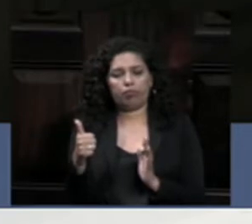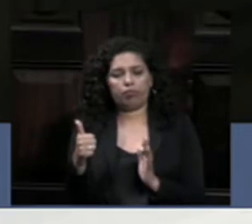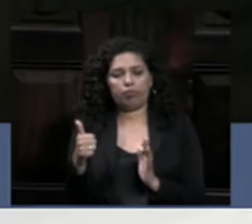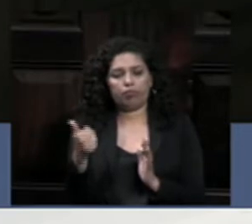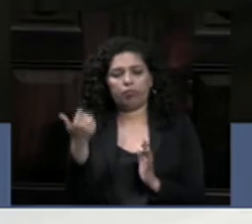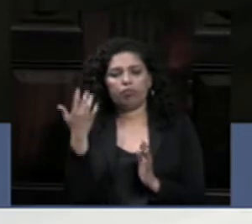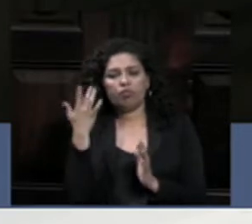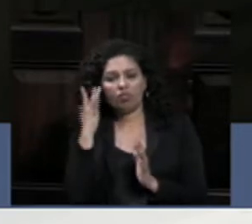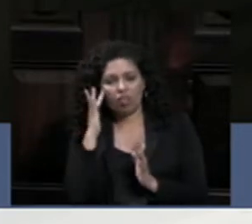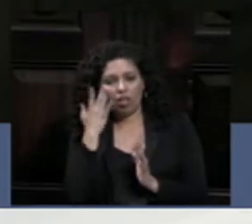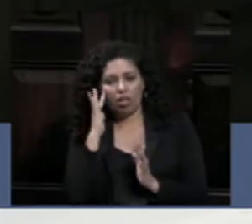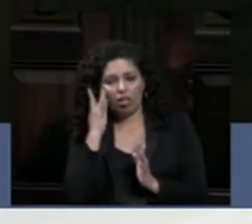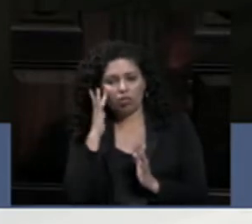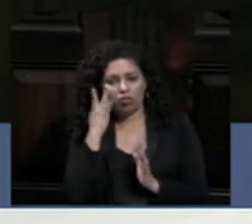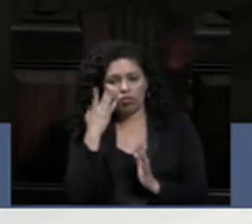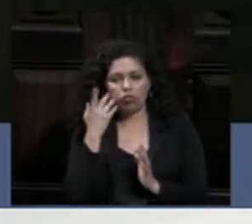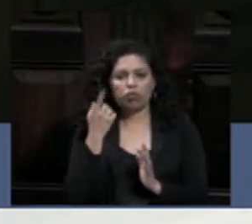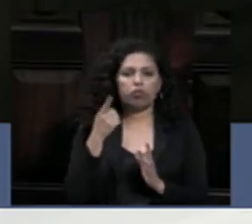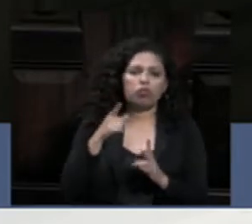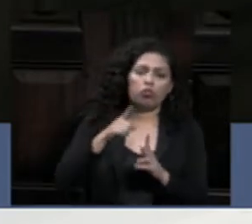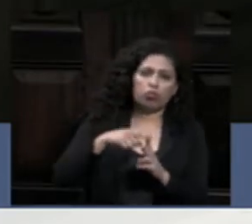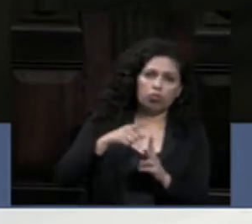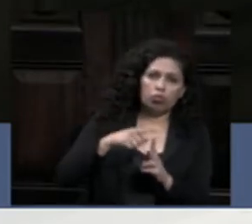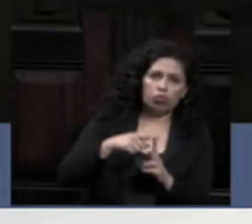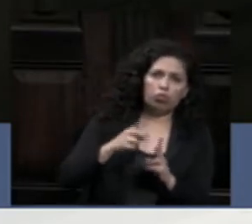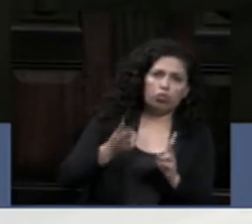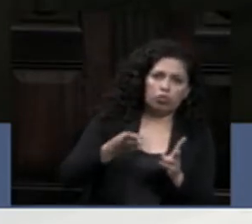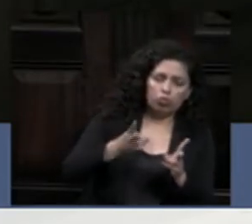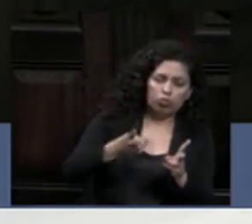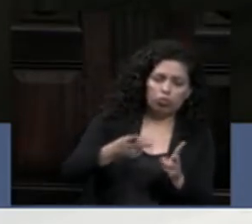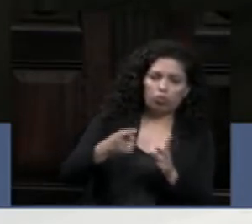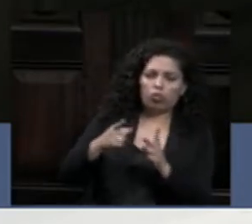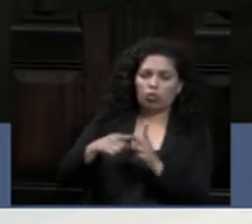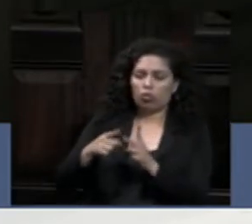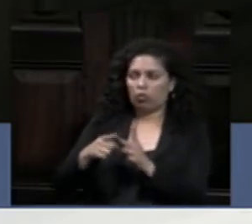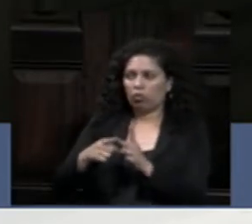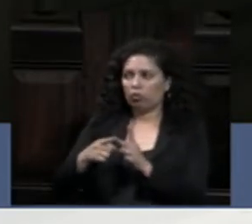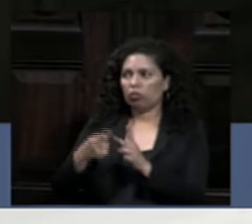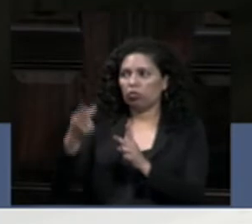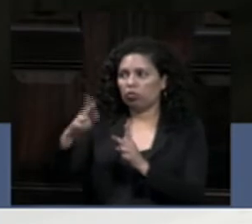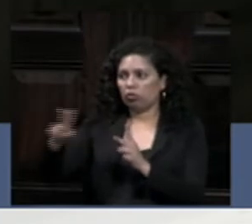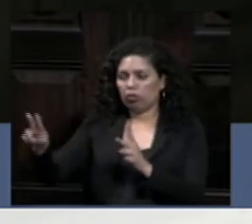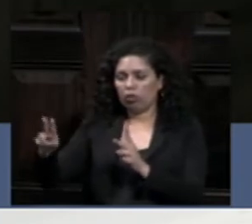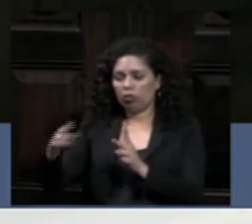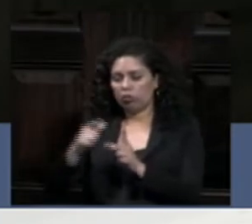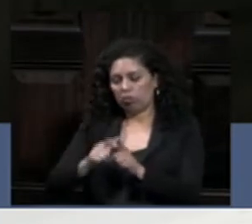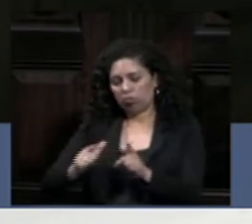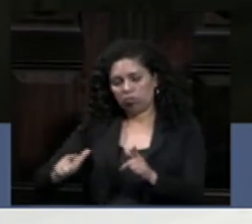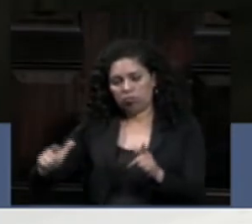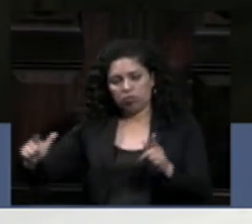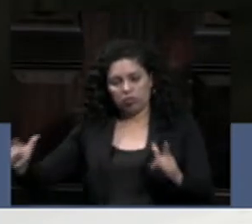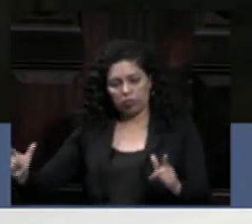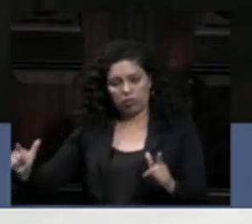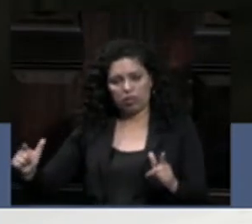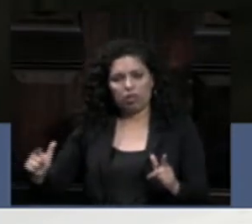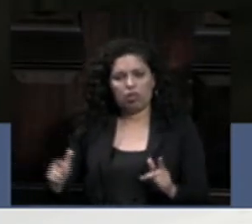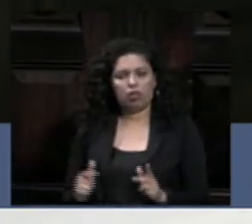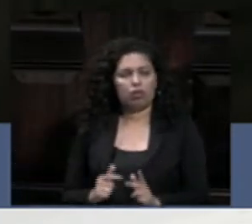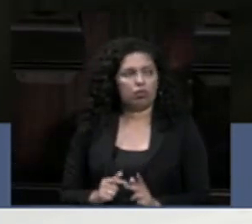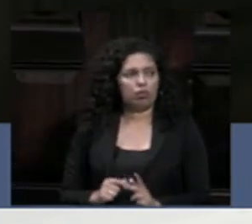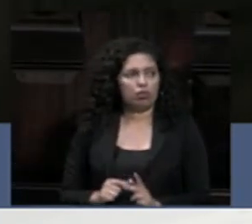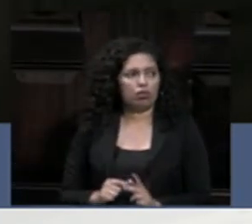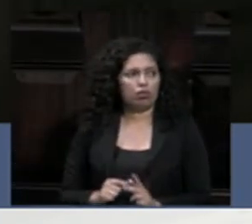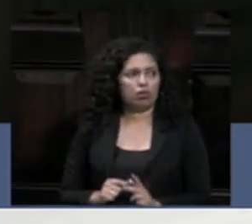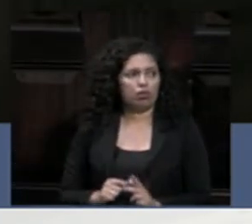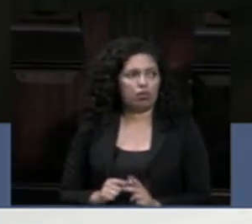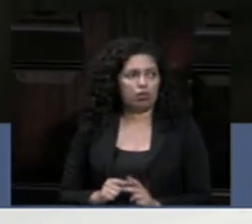vai continuar Parque Estadual da Serra da Tiririca, com a sigla PESET, acrescida do nome, essa sigla, do seu patrono, Valdec, engenheiro José